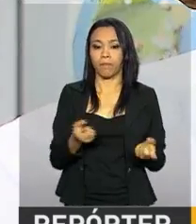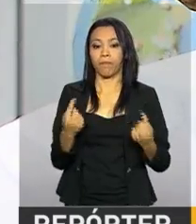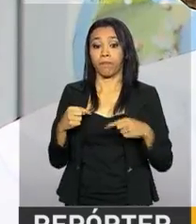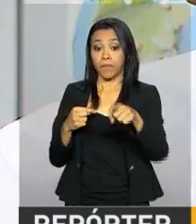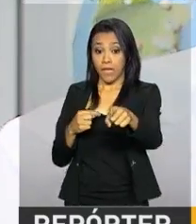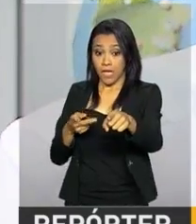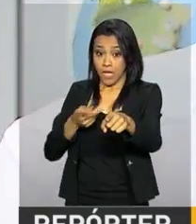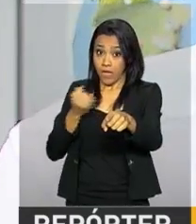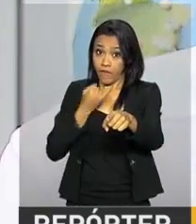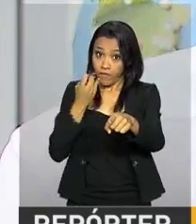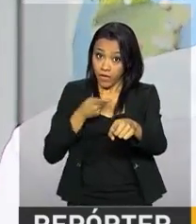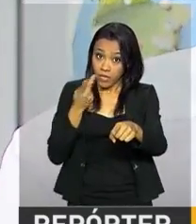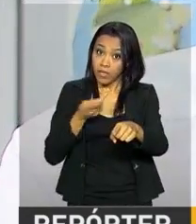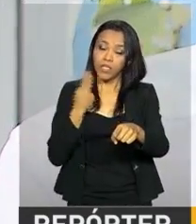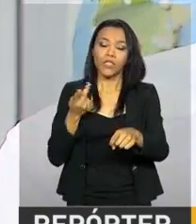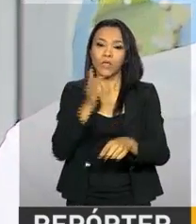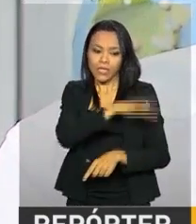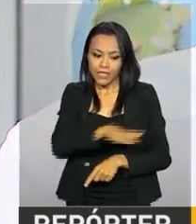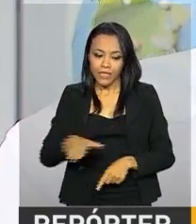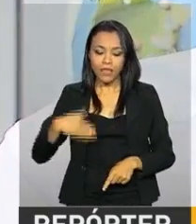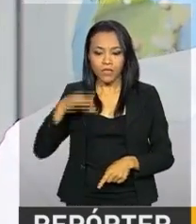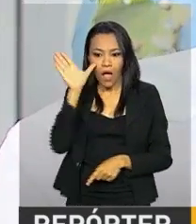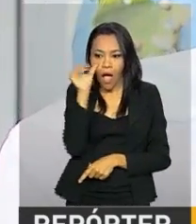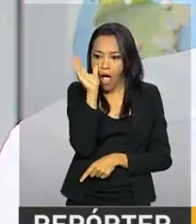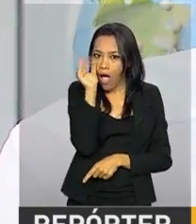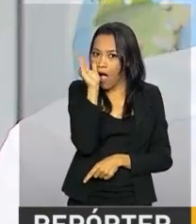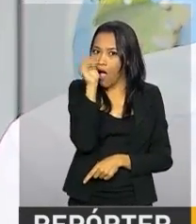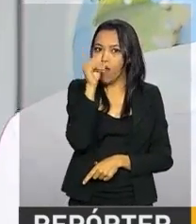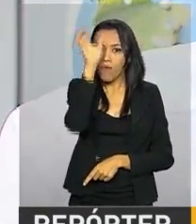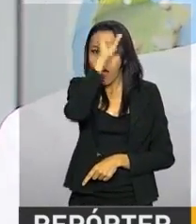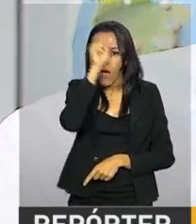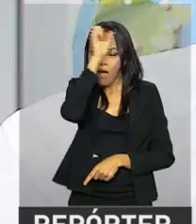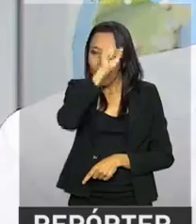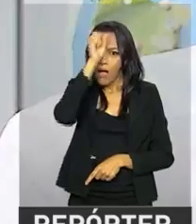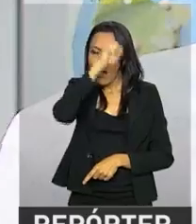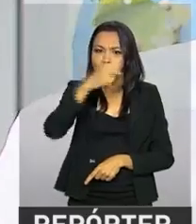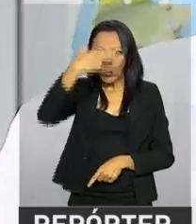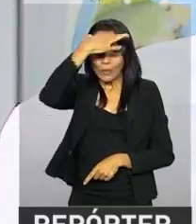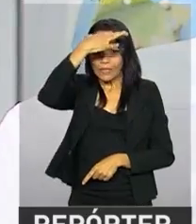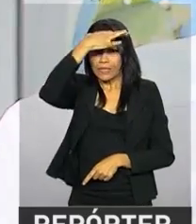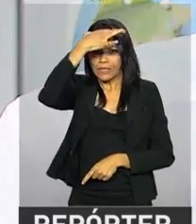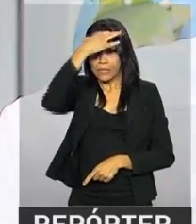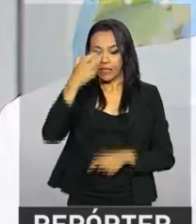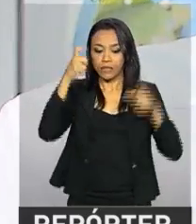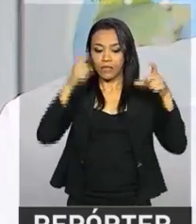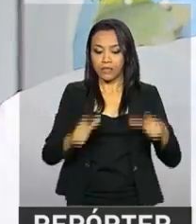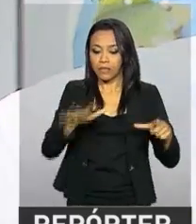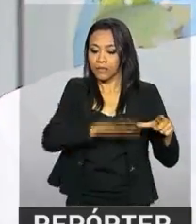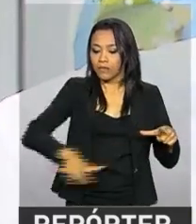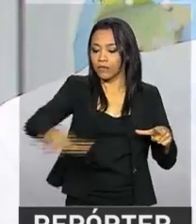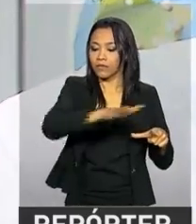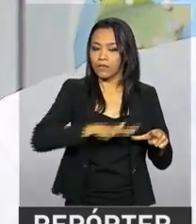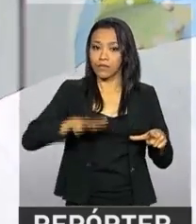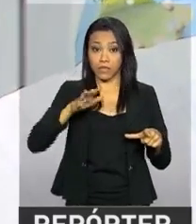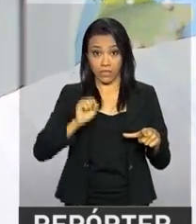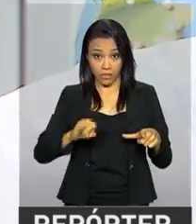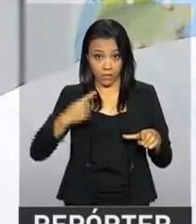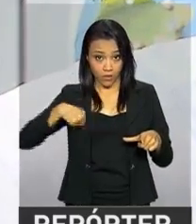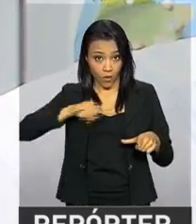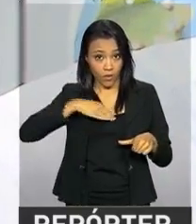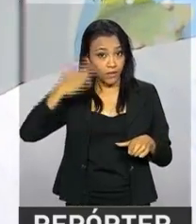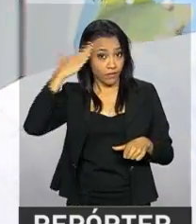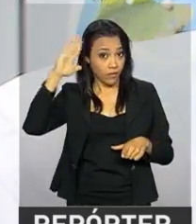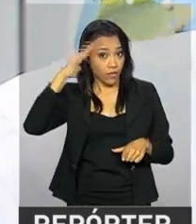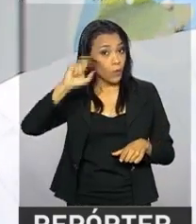crianças e essas crianças vão se conscientizando em nível local porque se você se nós podemos entender o que